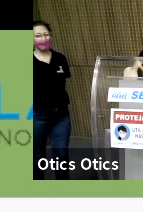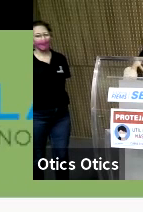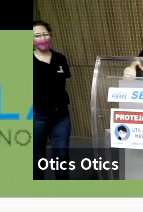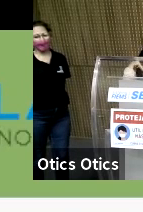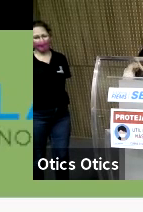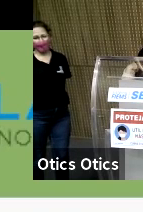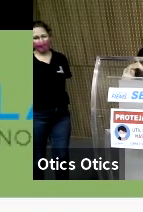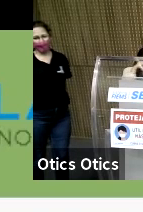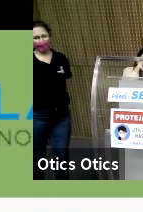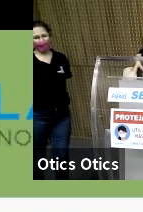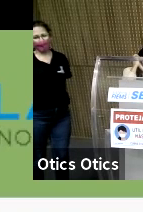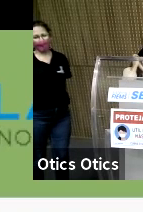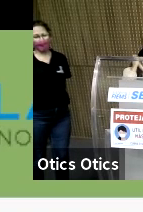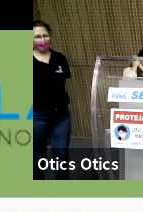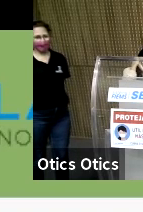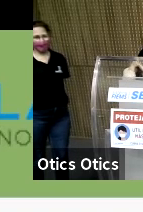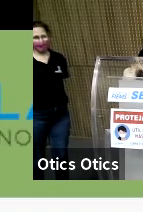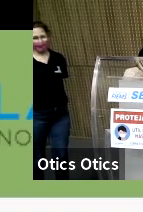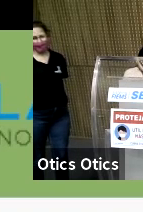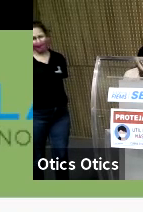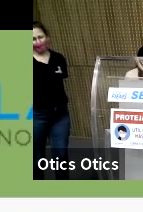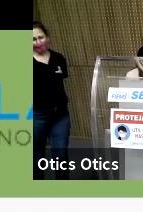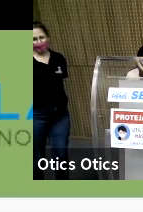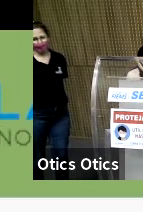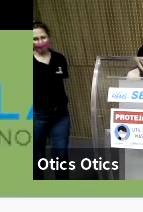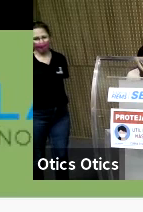A vacinação dos acamados e palestras.